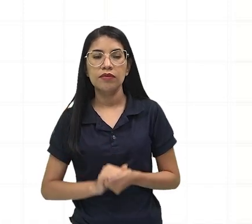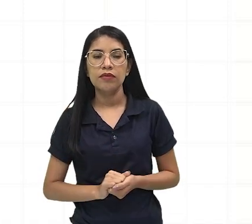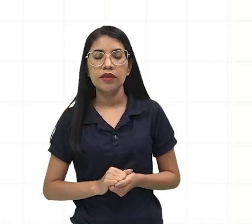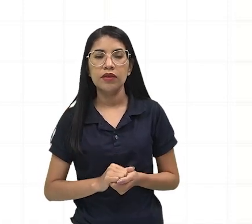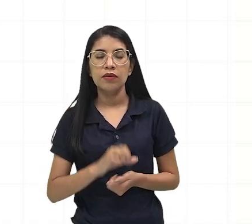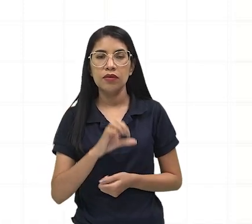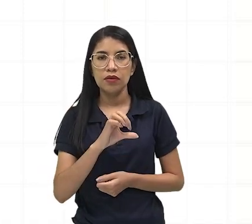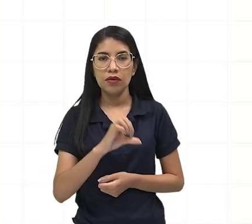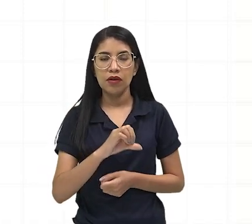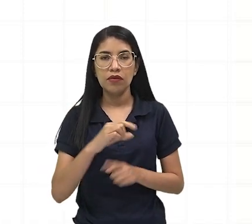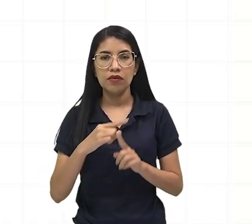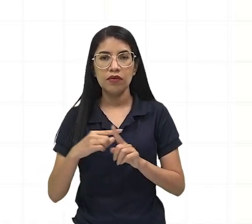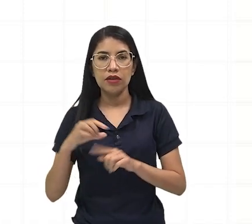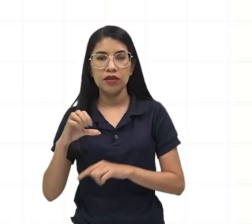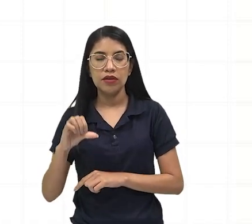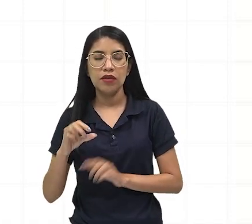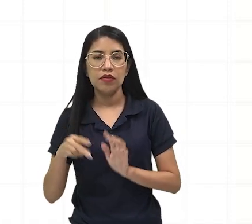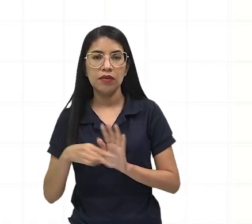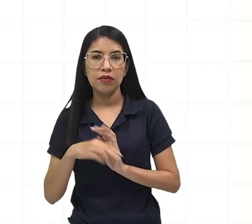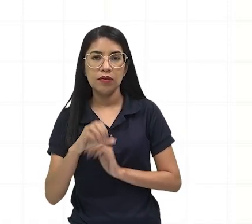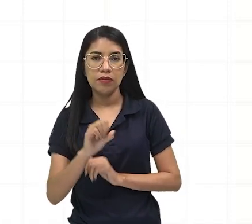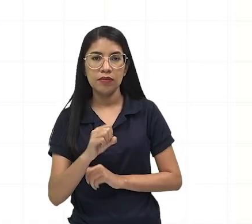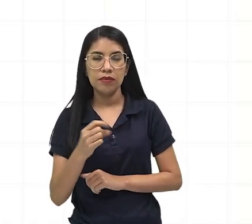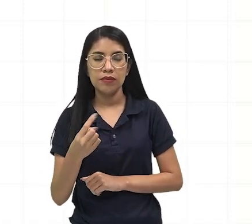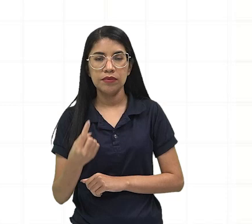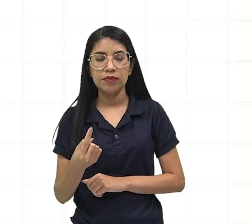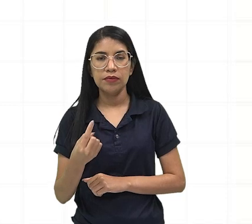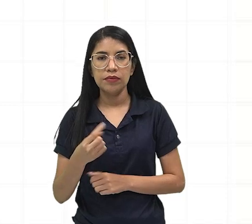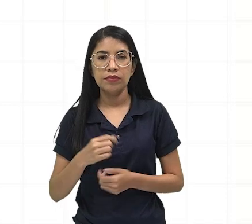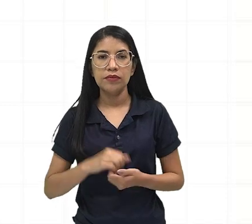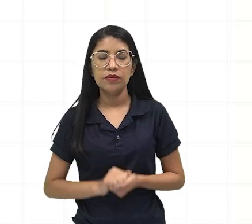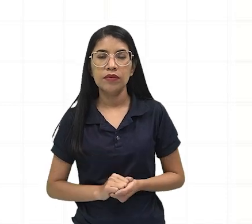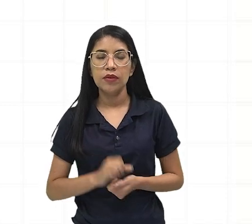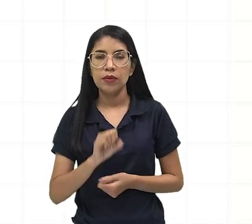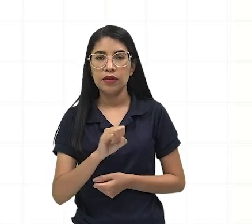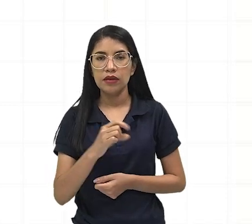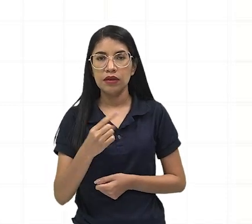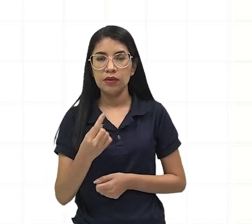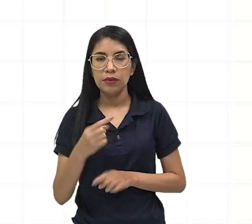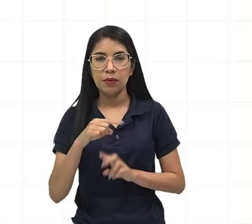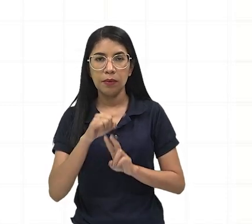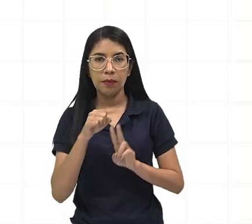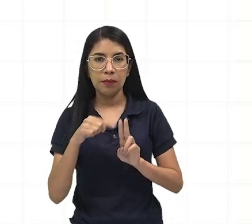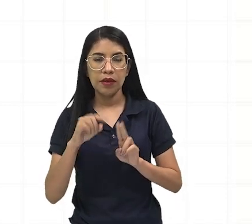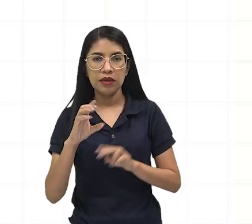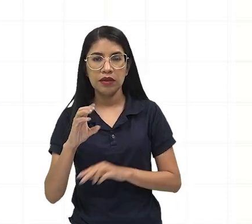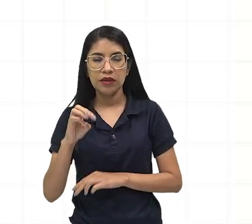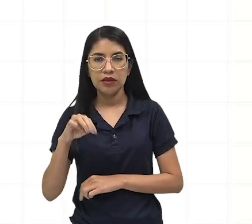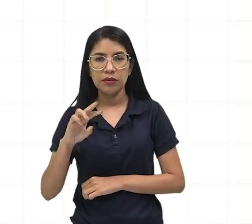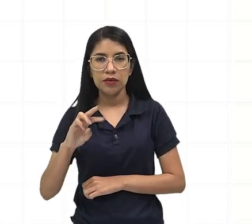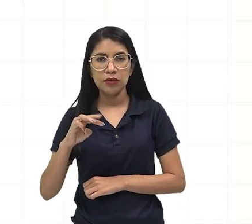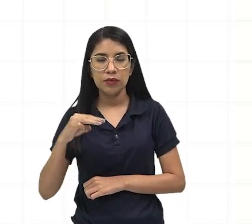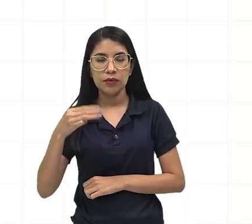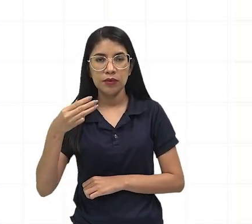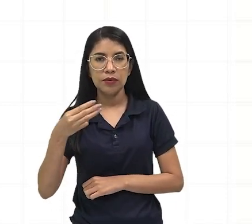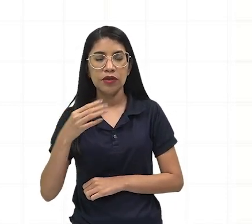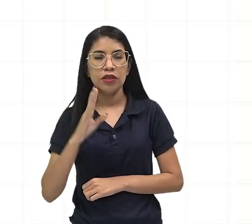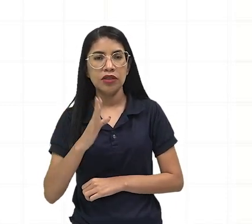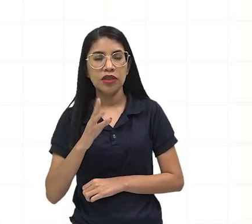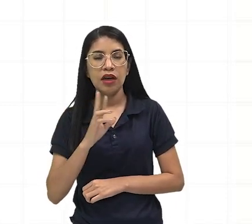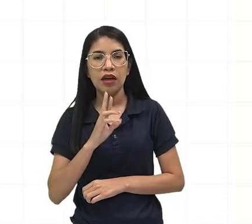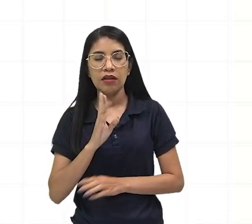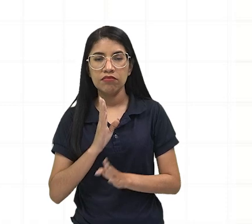9, nós temos aqui 81 π centímetros cúbicos. Já temos uma